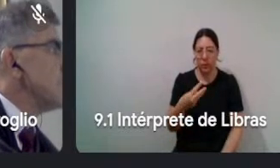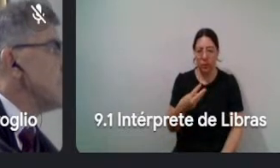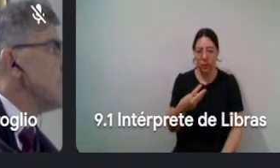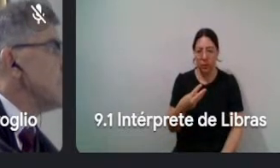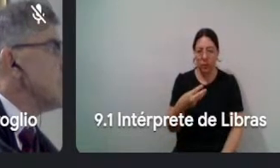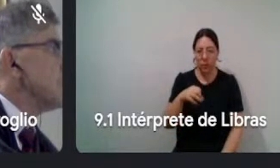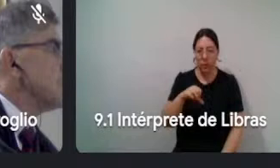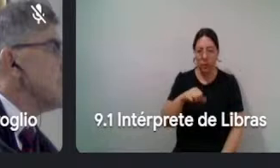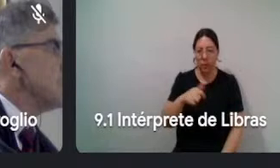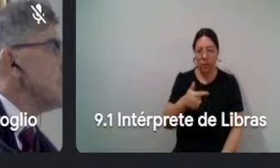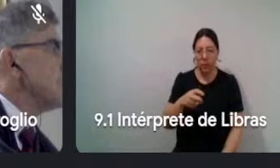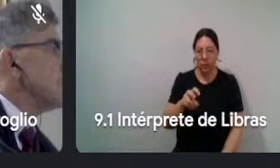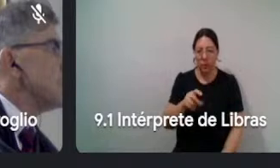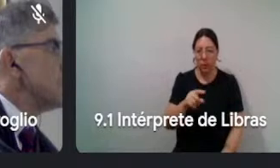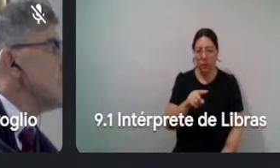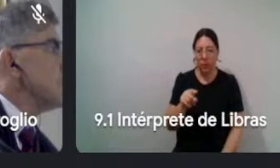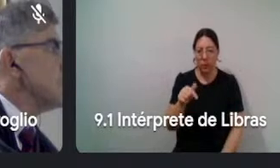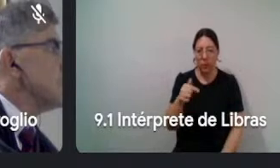00139625, dígito